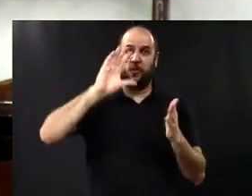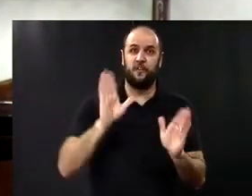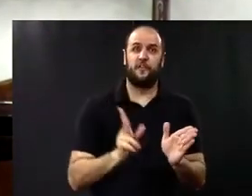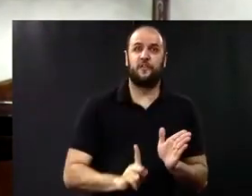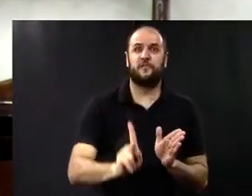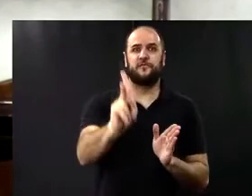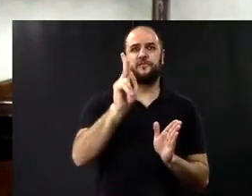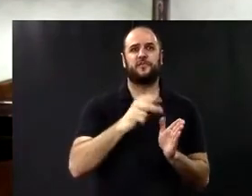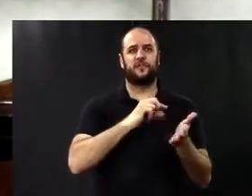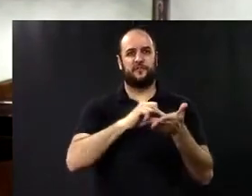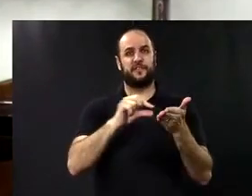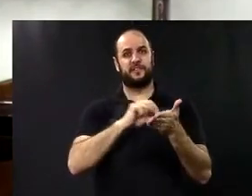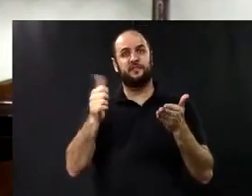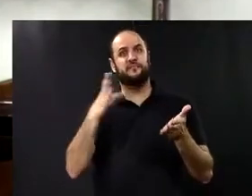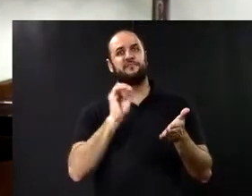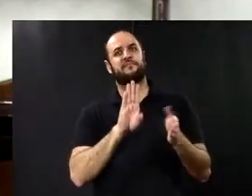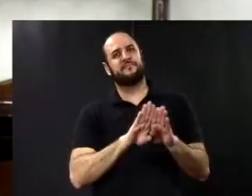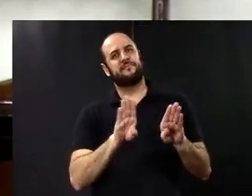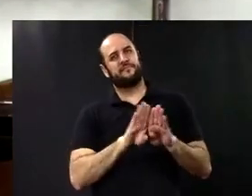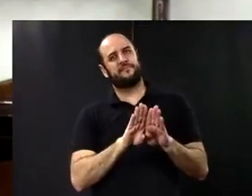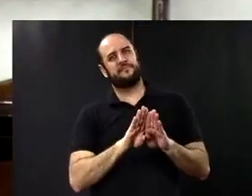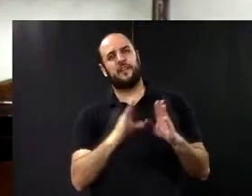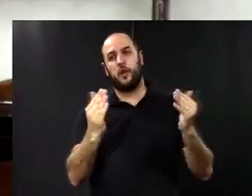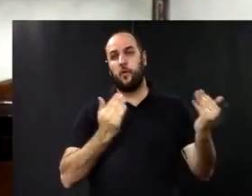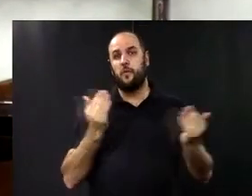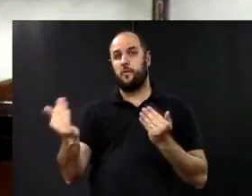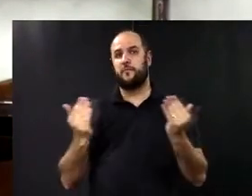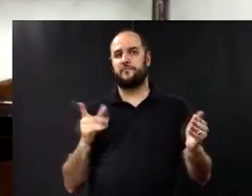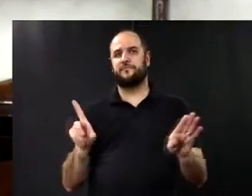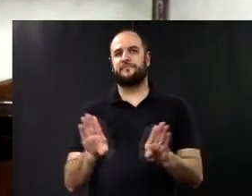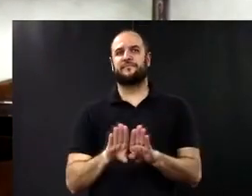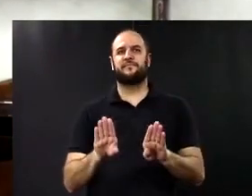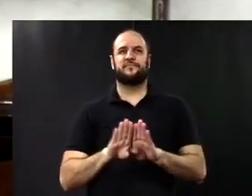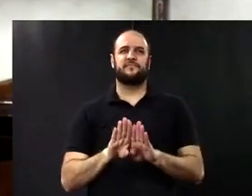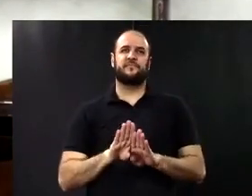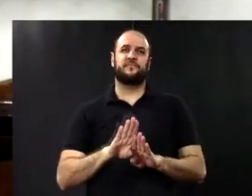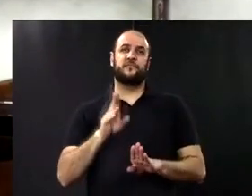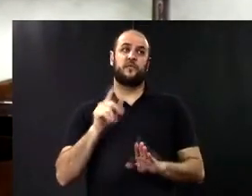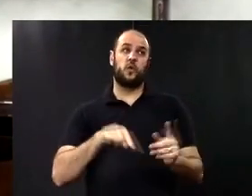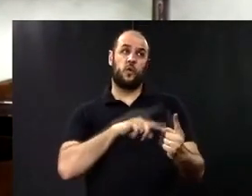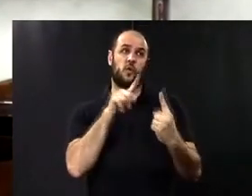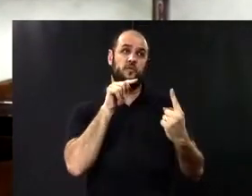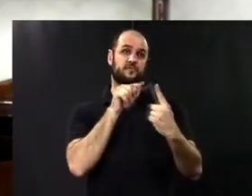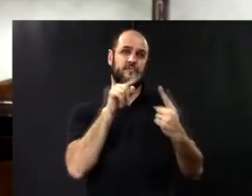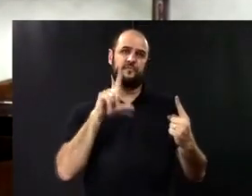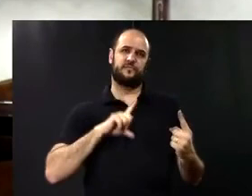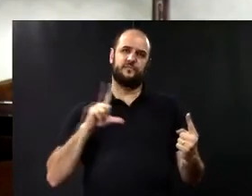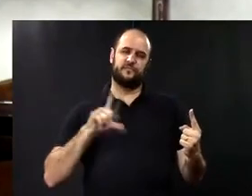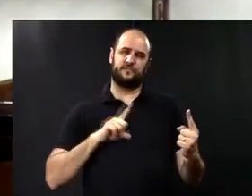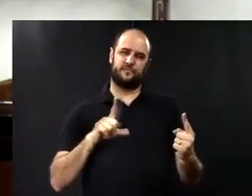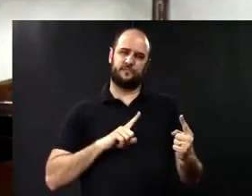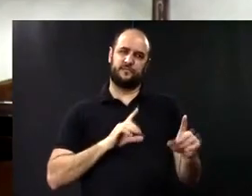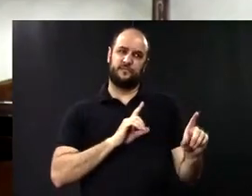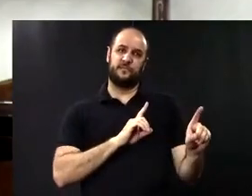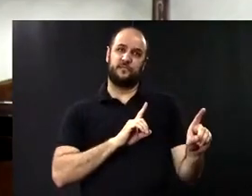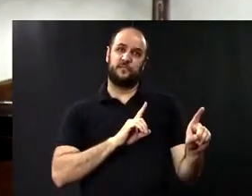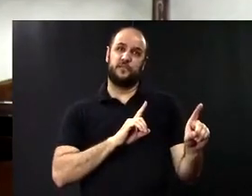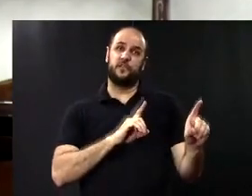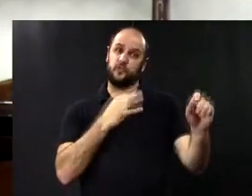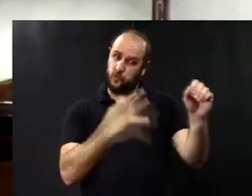versículo 10. E essa comparação agora nos leva para um propósito na disciplina dada por